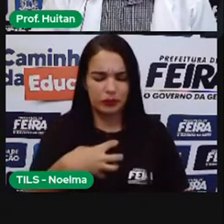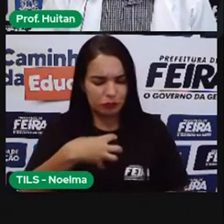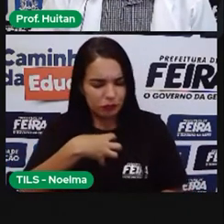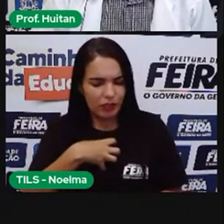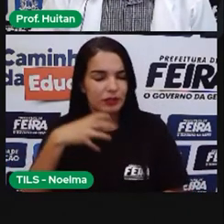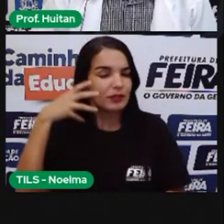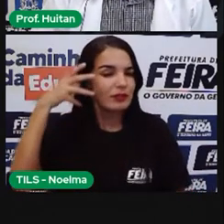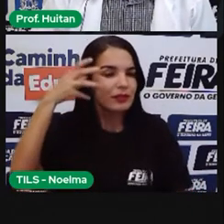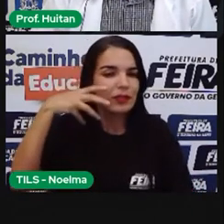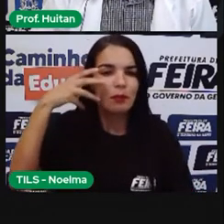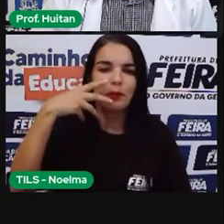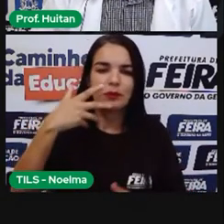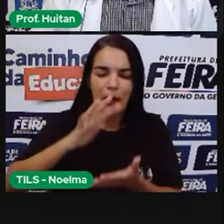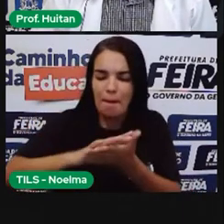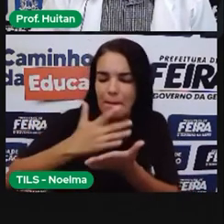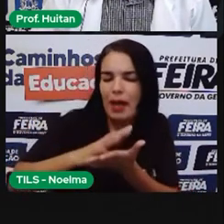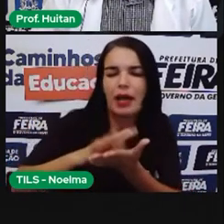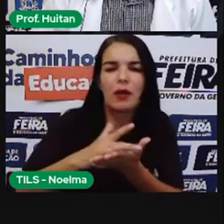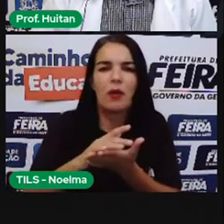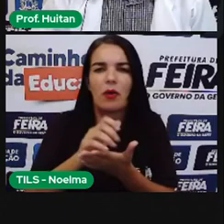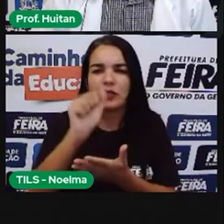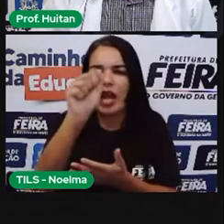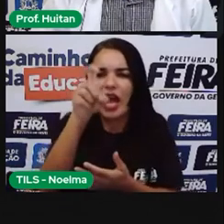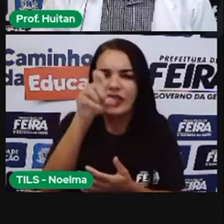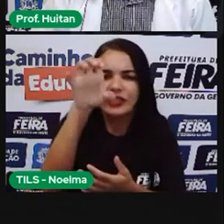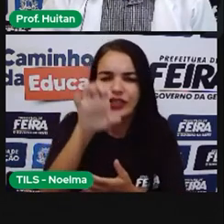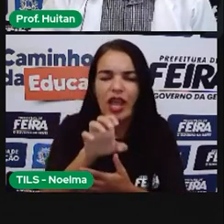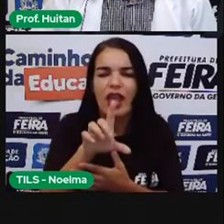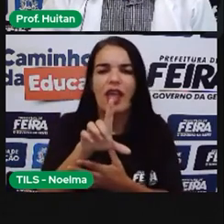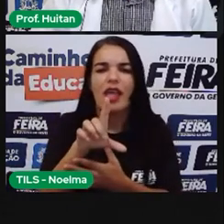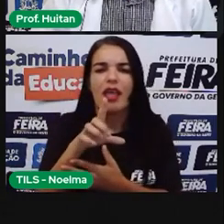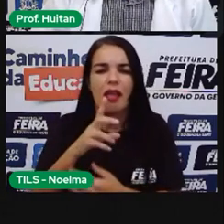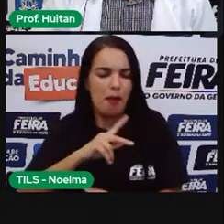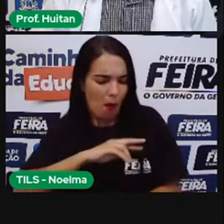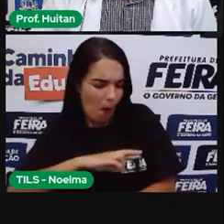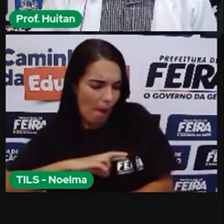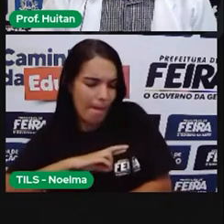Né? Pagode, axé, MPB,